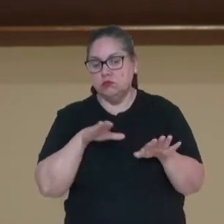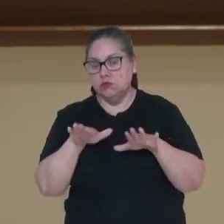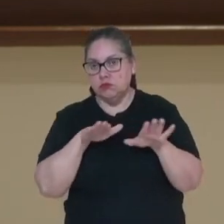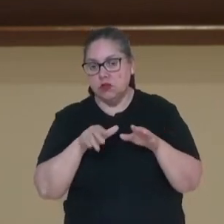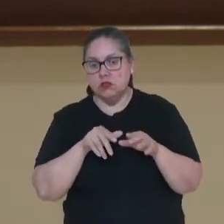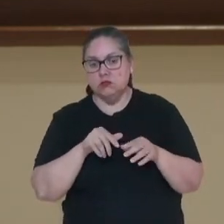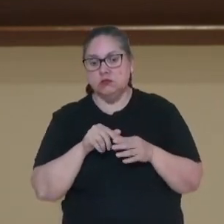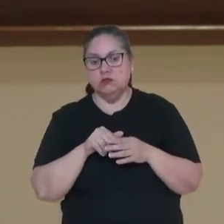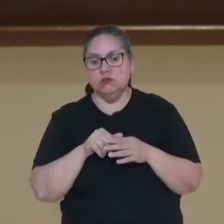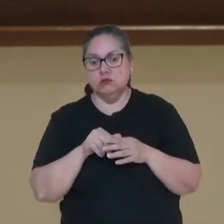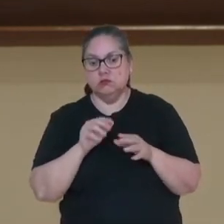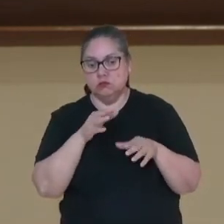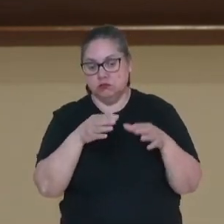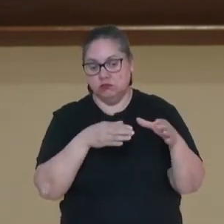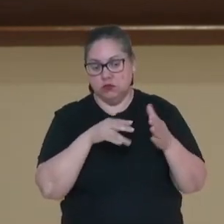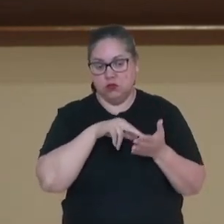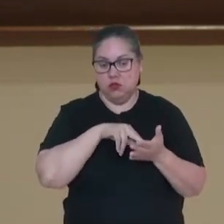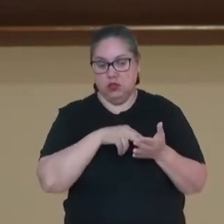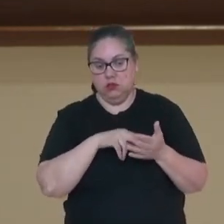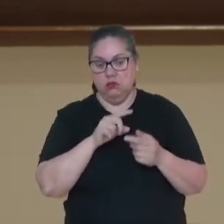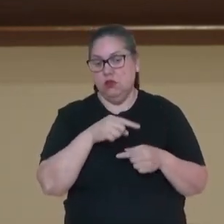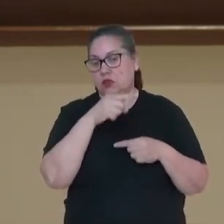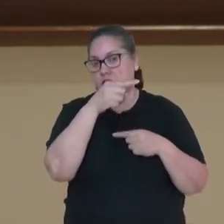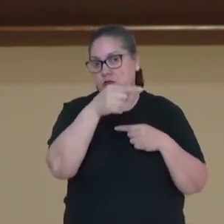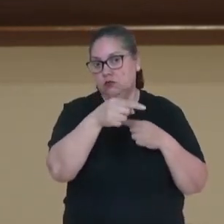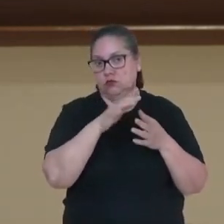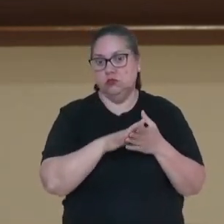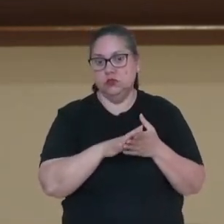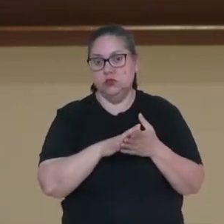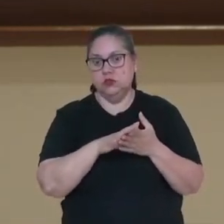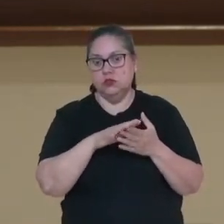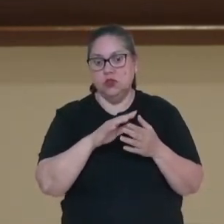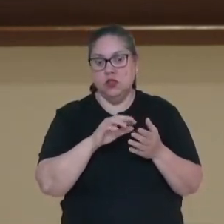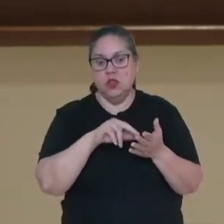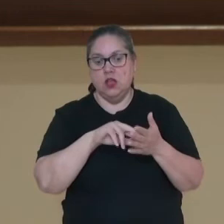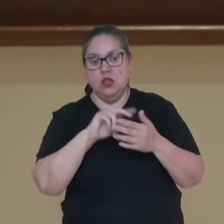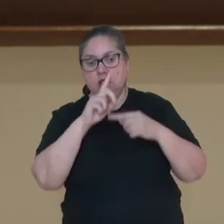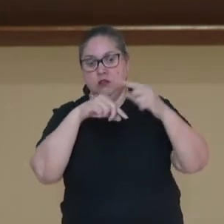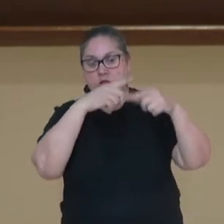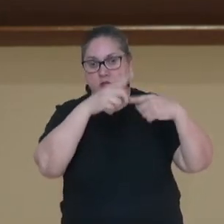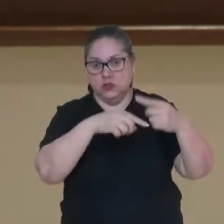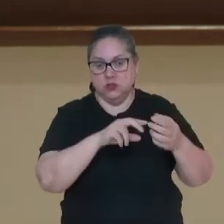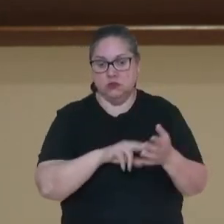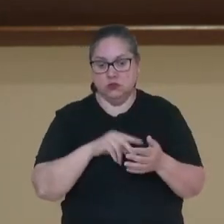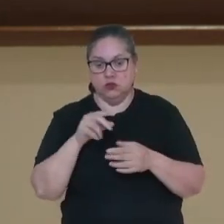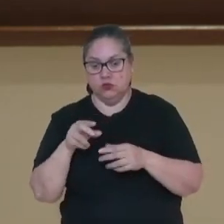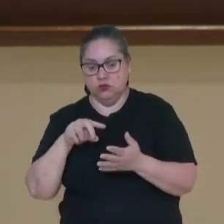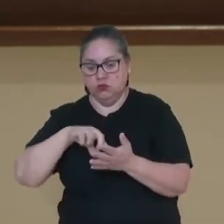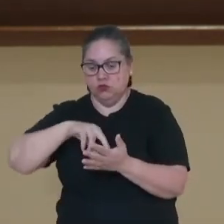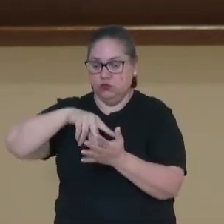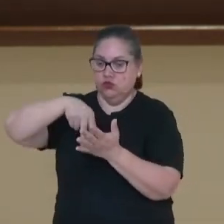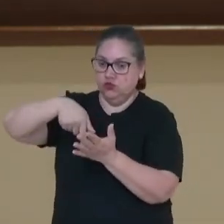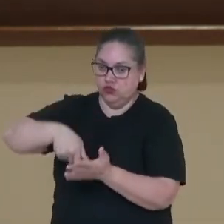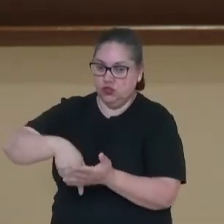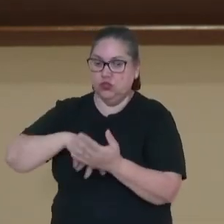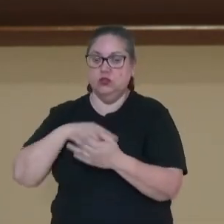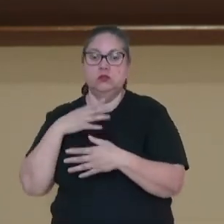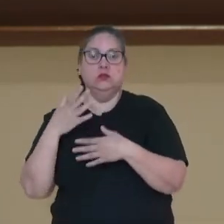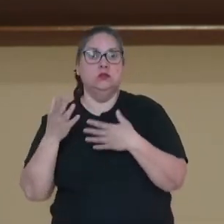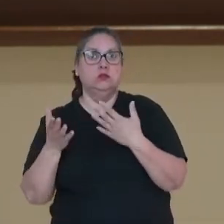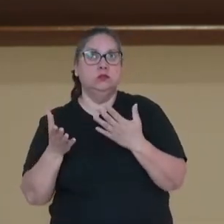movimento. Temos uma estação de equilíbrio, uma estação de acrobacia, uma de giro, né?